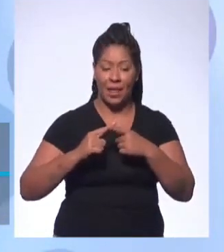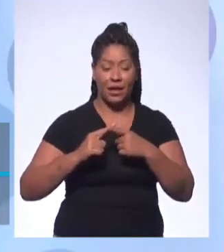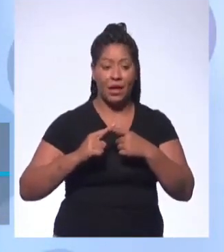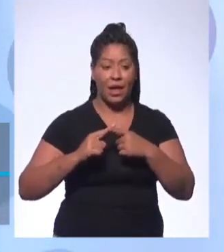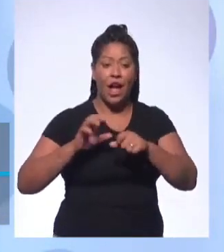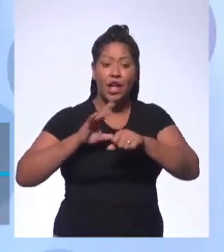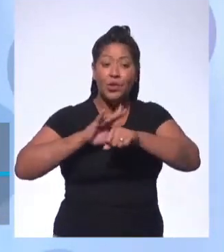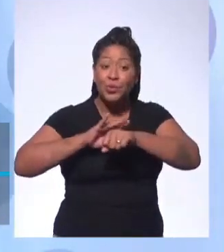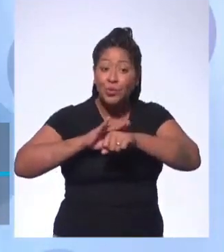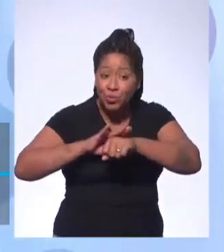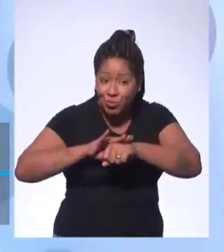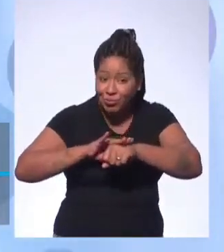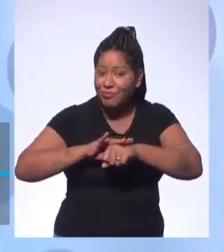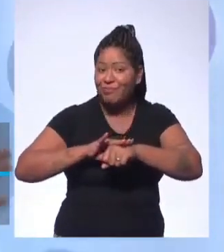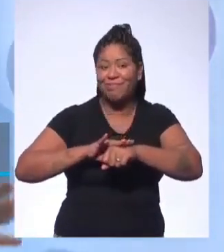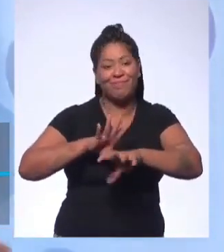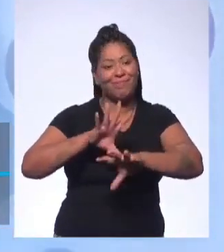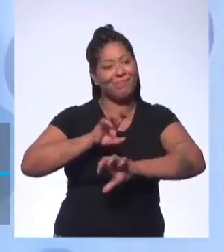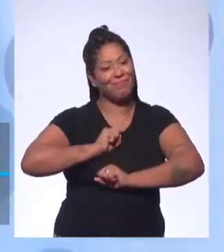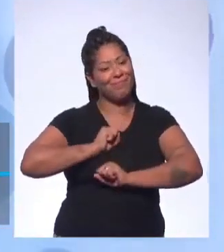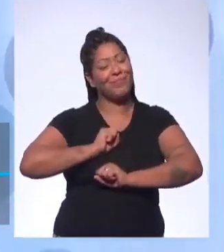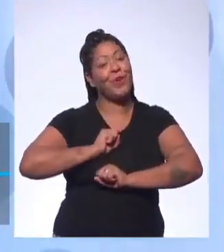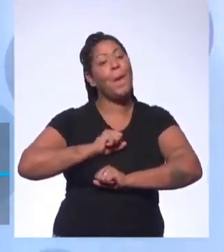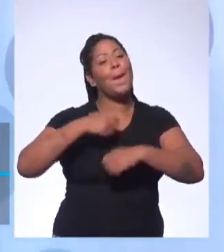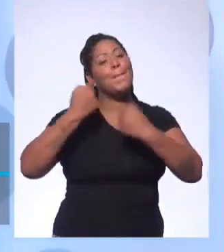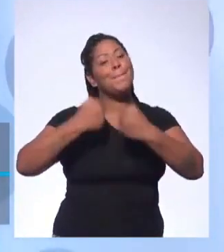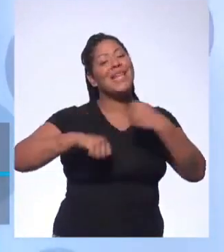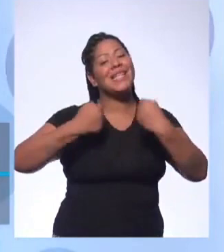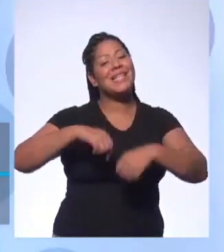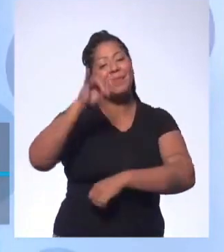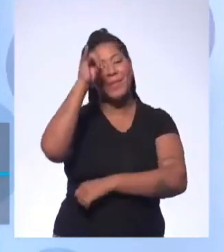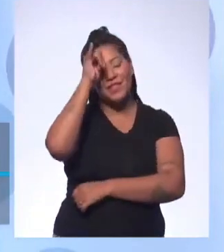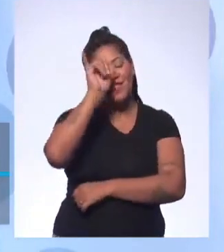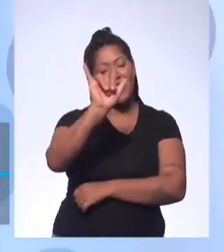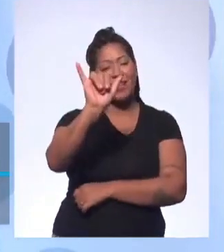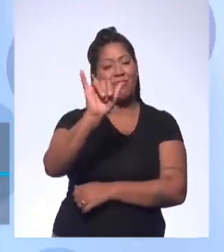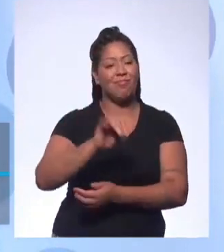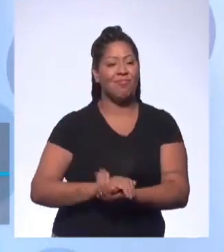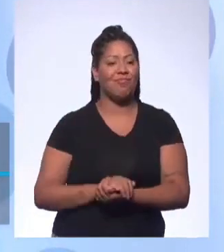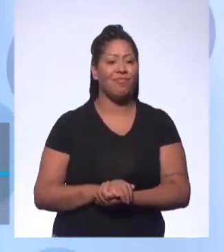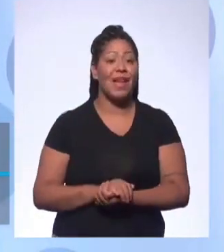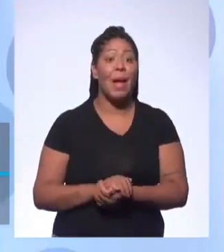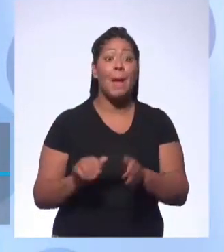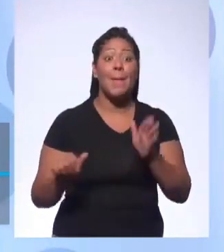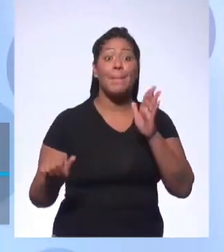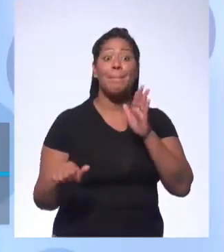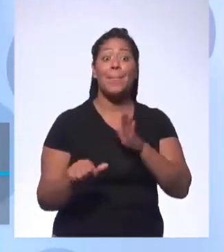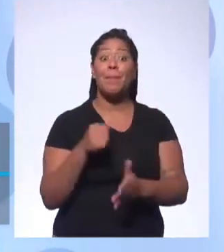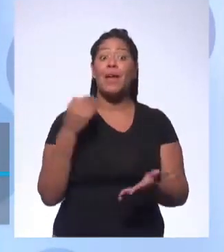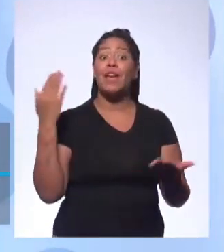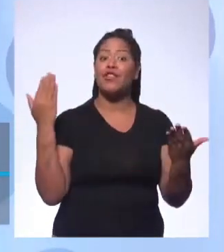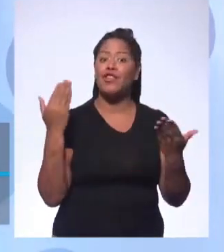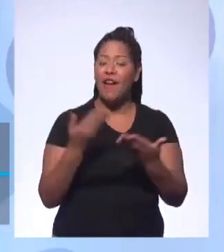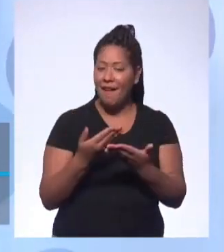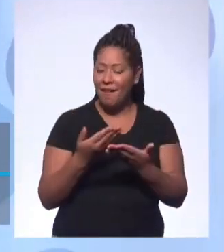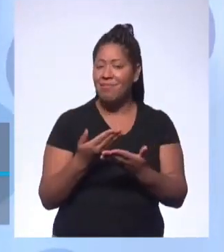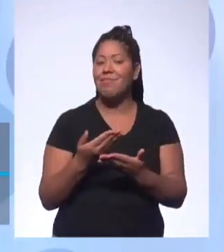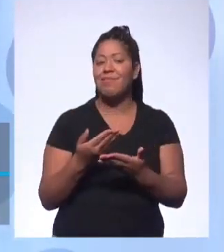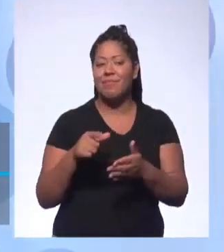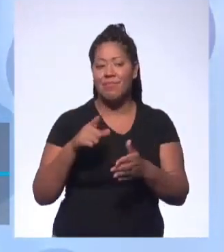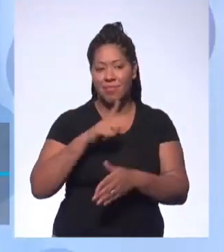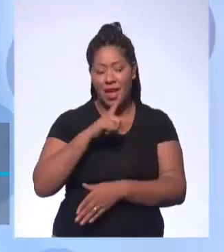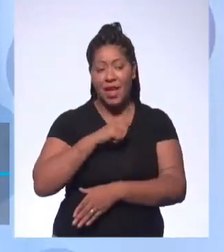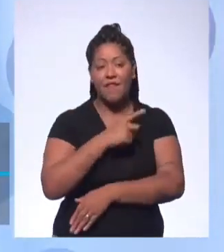gente, assim, como foi colocado muito bem aqui por uma educanda também. Primeiro, algumas já existem vacinas, né? A gente falou